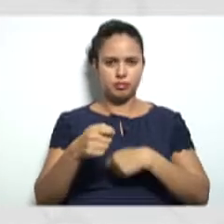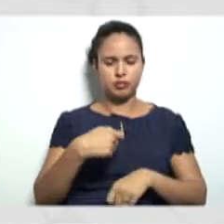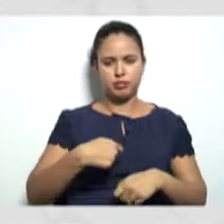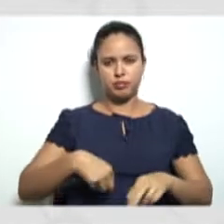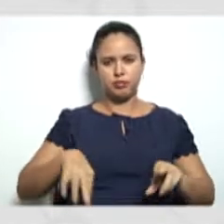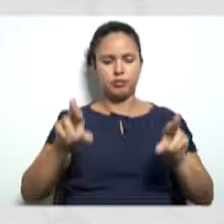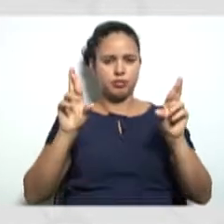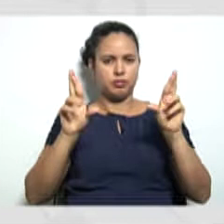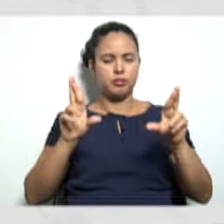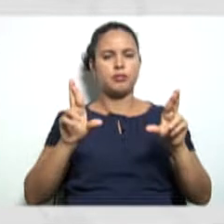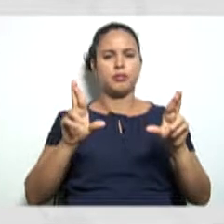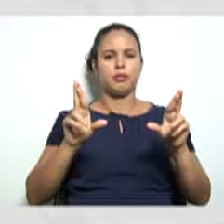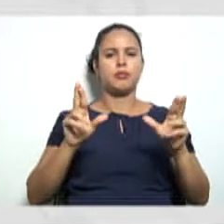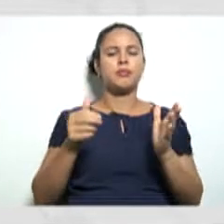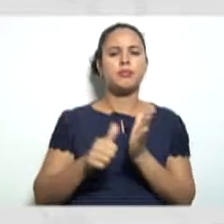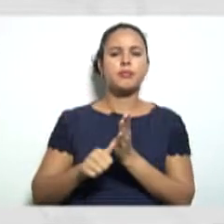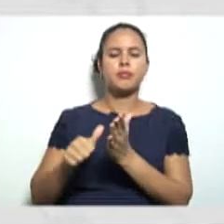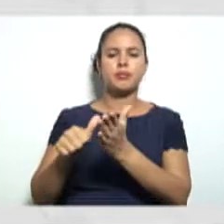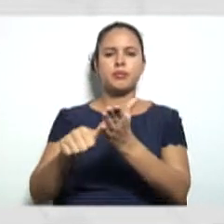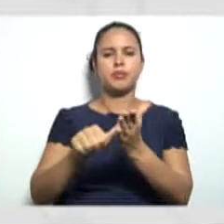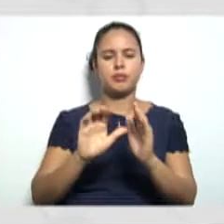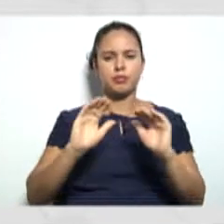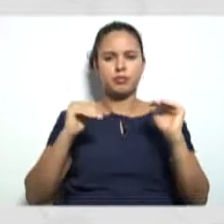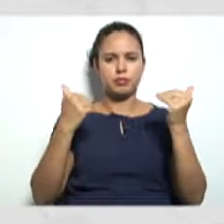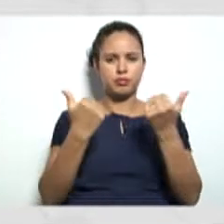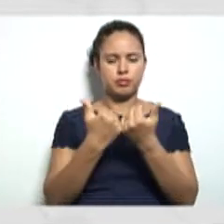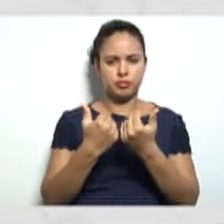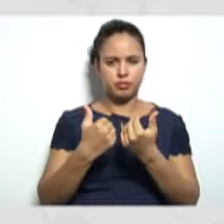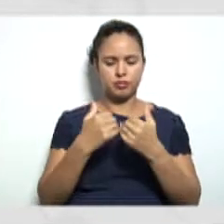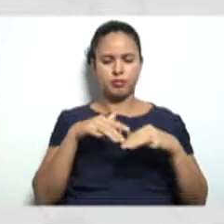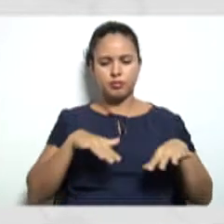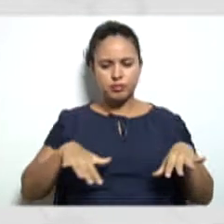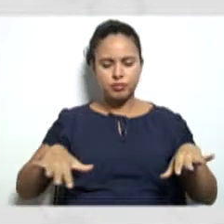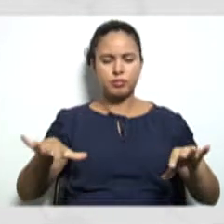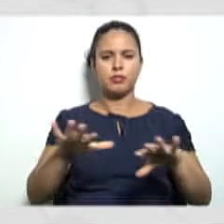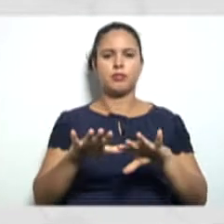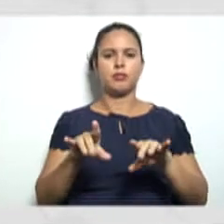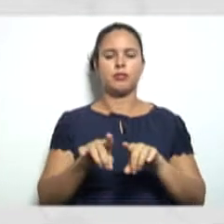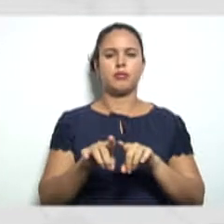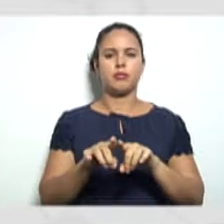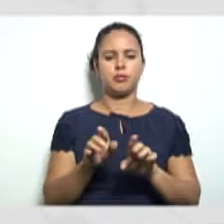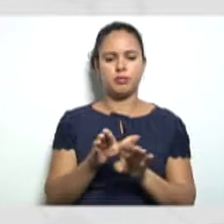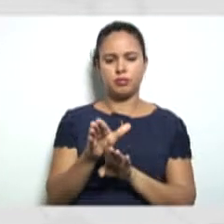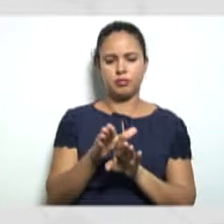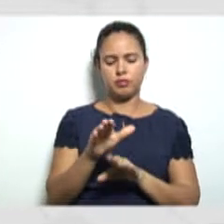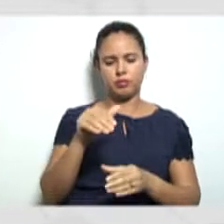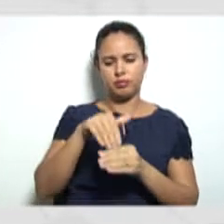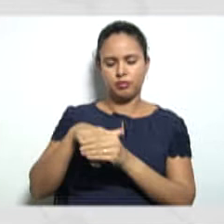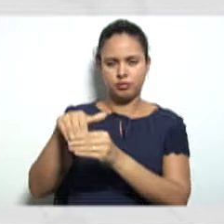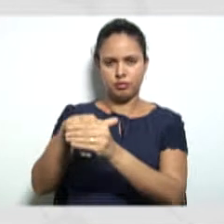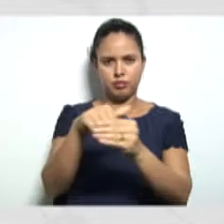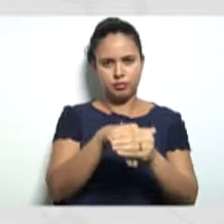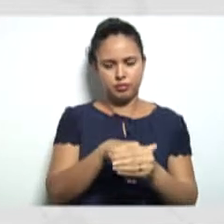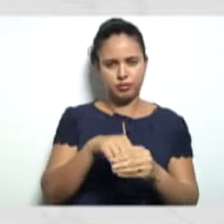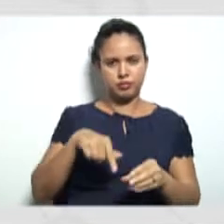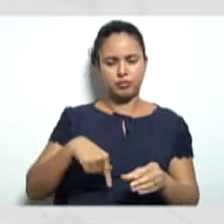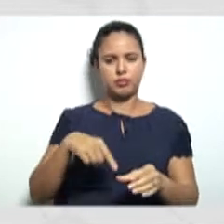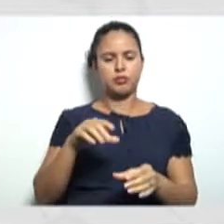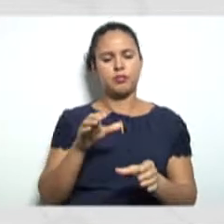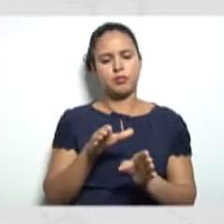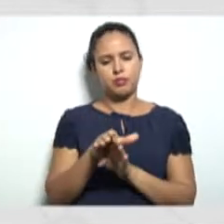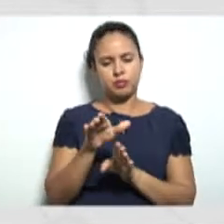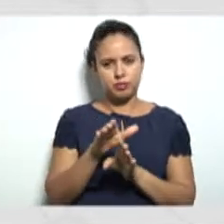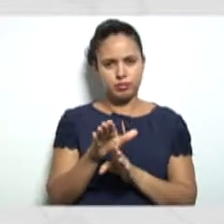pelos associados em assembleias gerais ou pelos conselhos eleitos. Esses conselhos são o conselho fiscal e o conselho